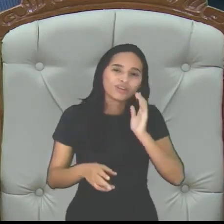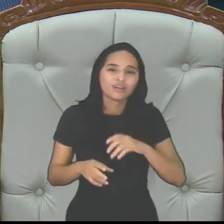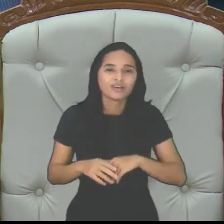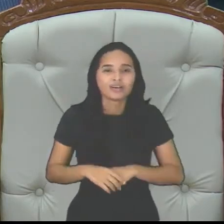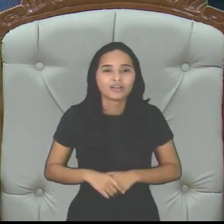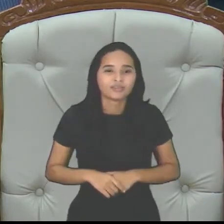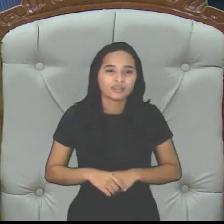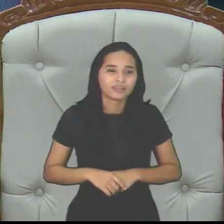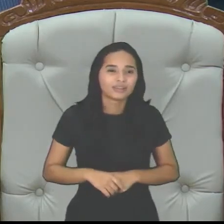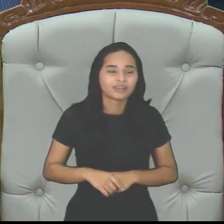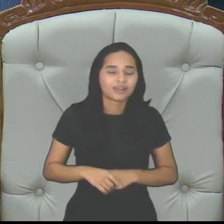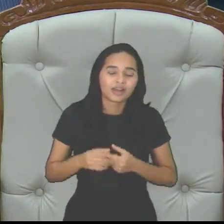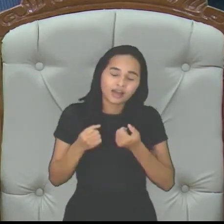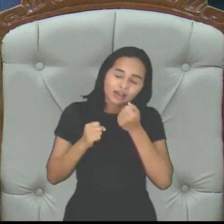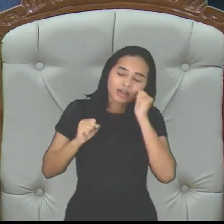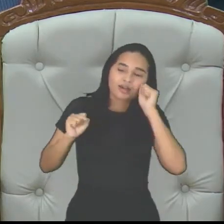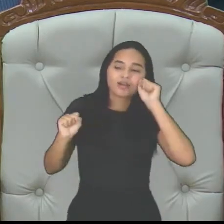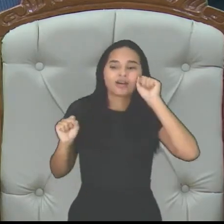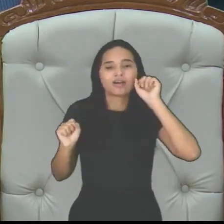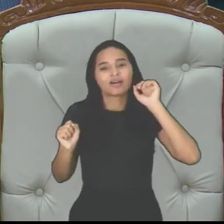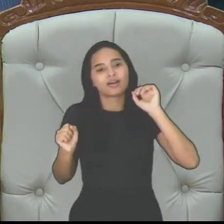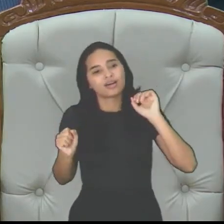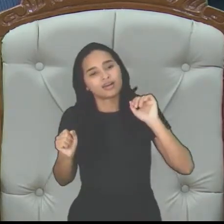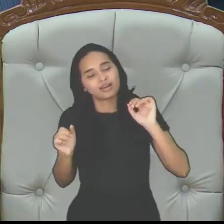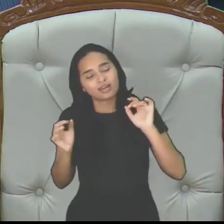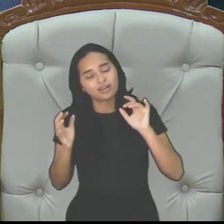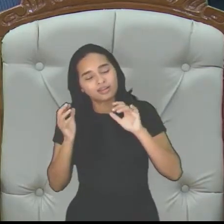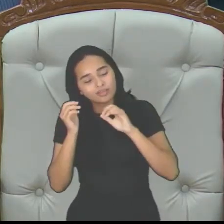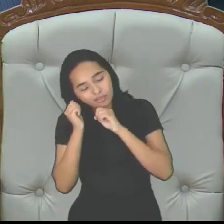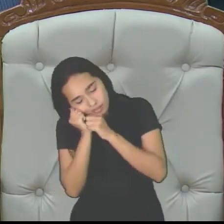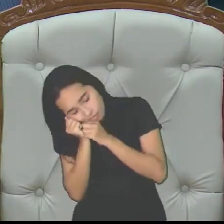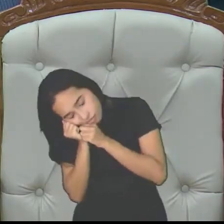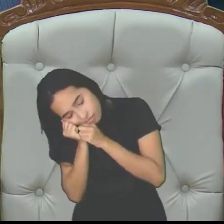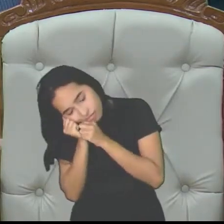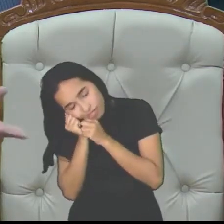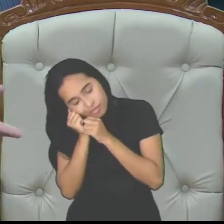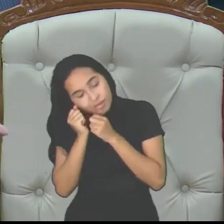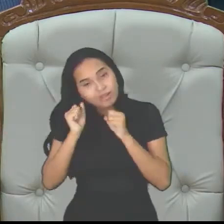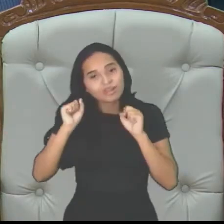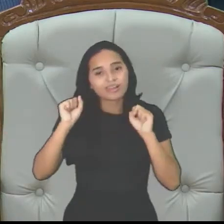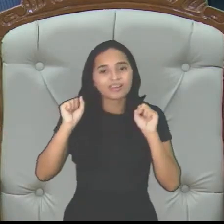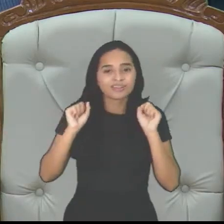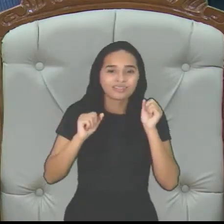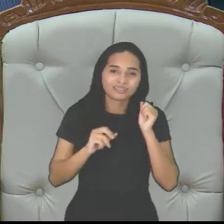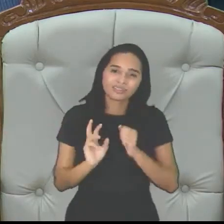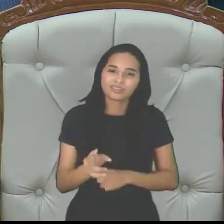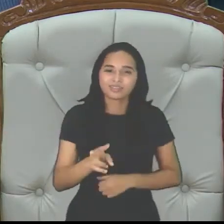Acorda para dormir e dorme para acordar. Só dorme.